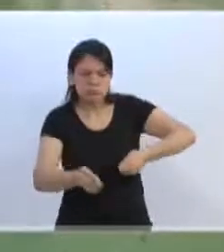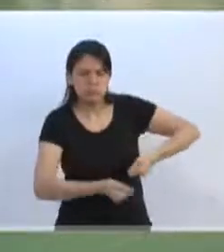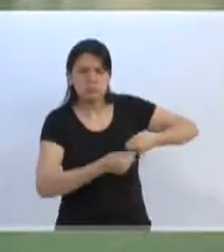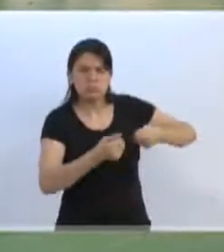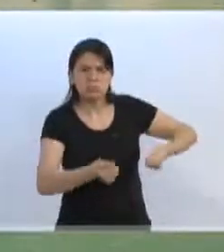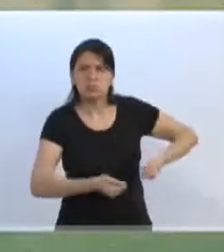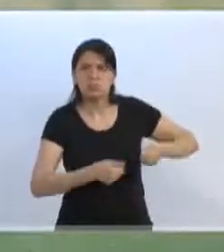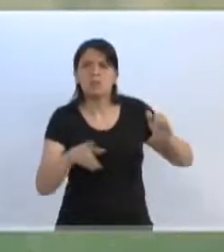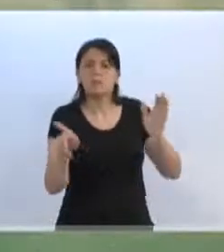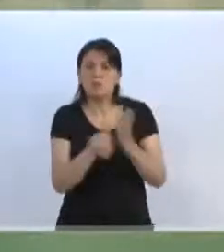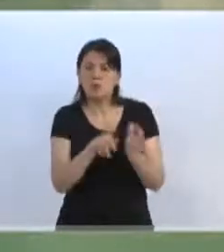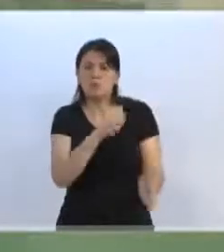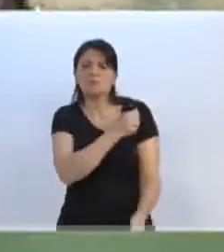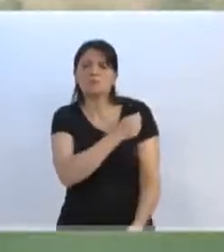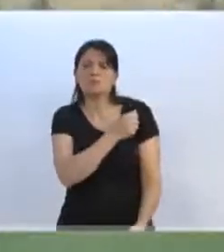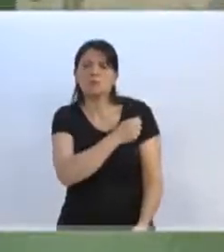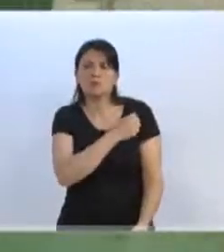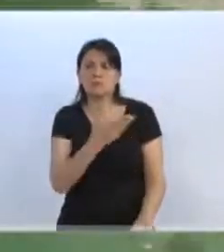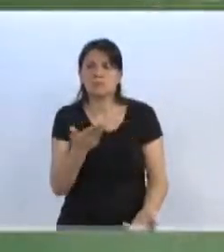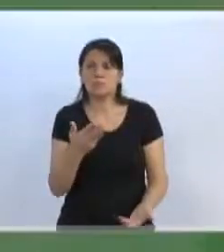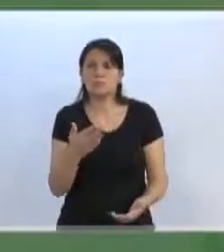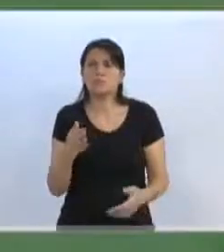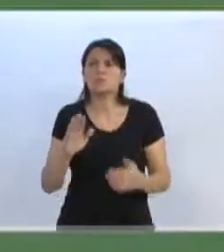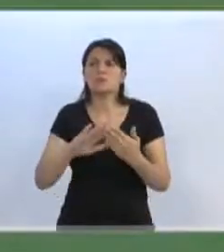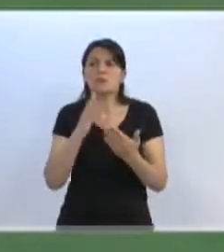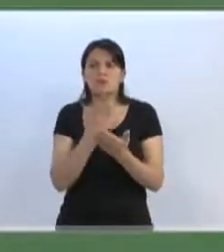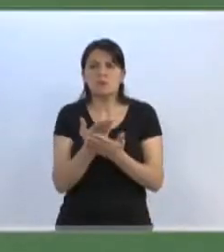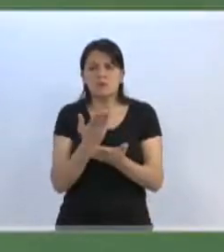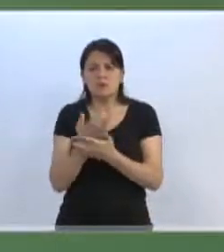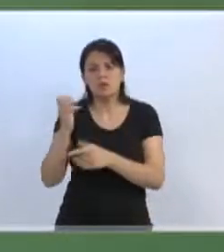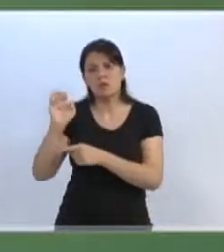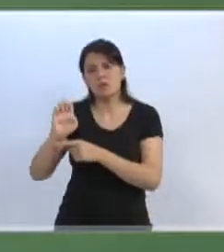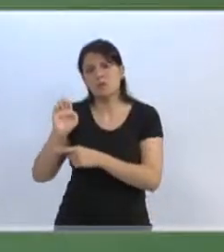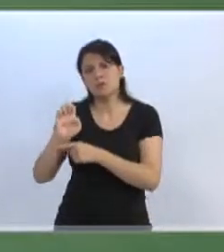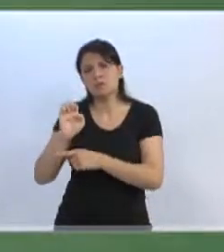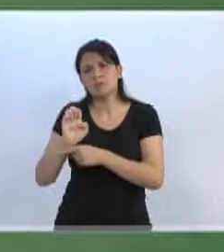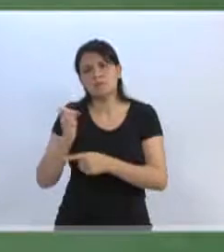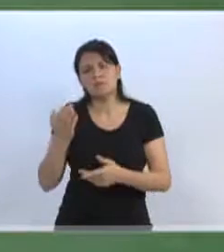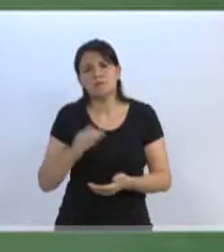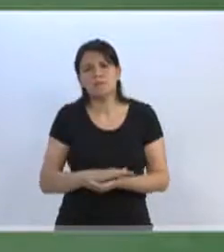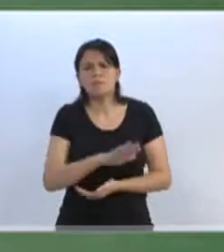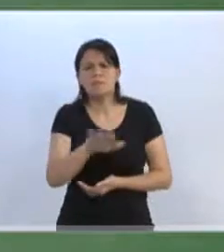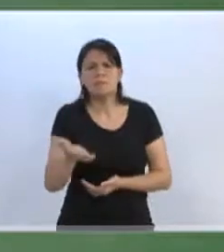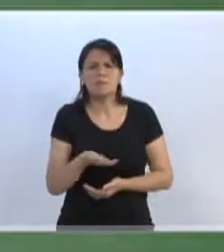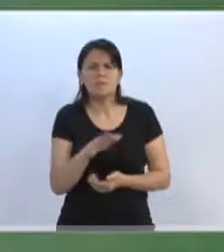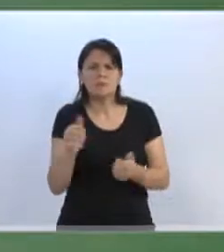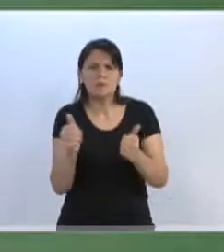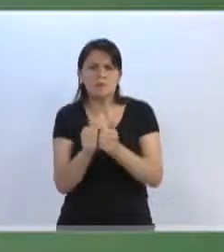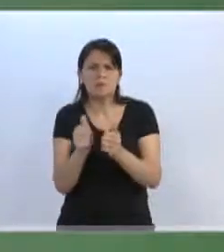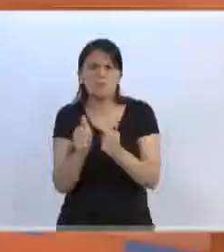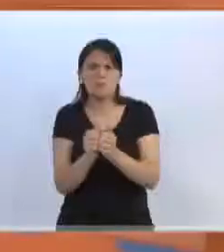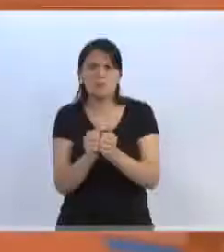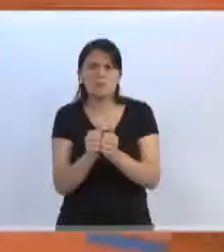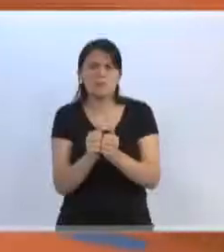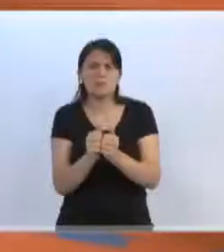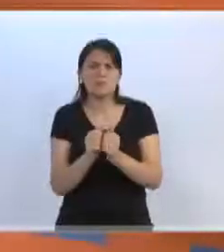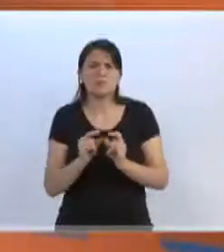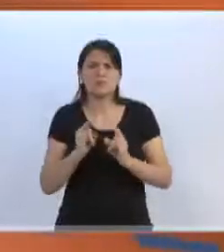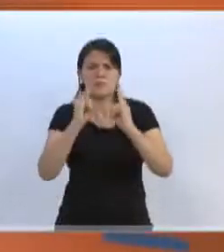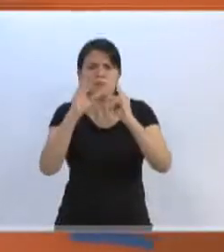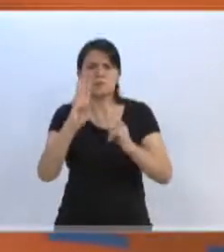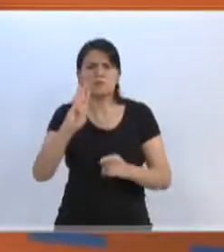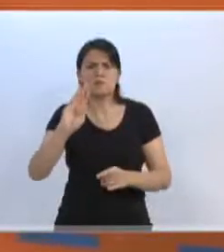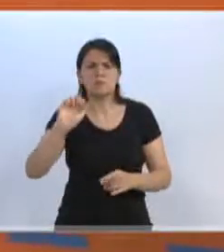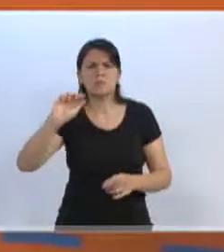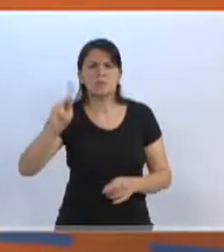quadra e em escola também estadual cristo augusten fica ali próximo residencial bahia é em frente